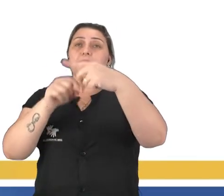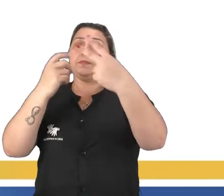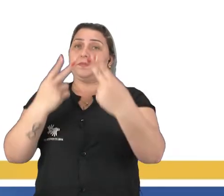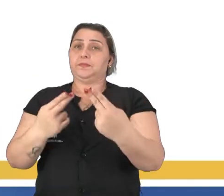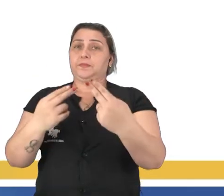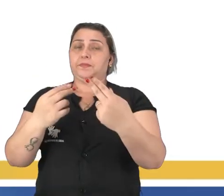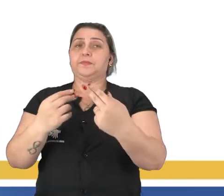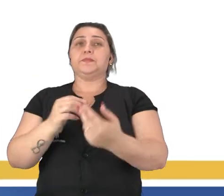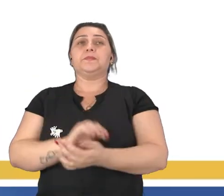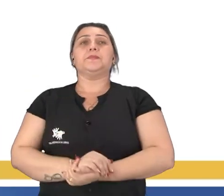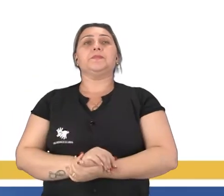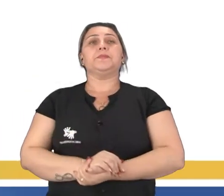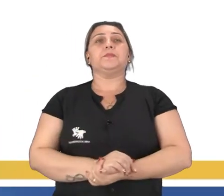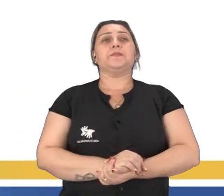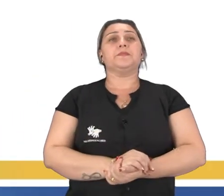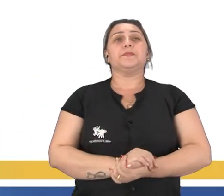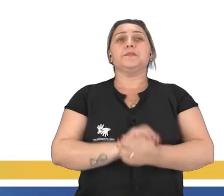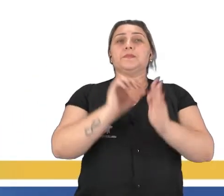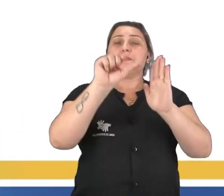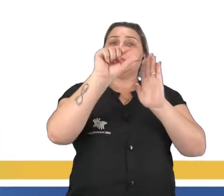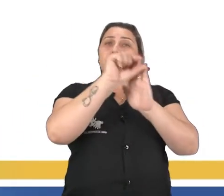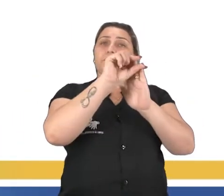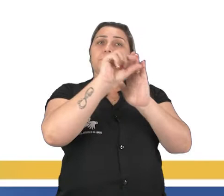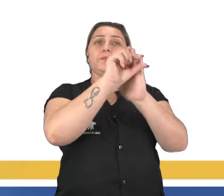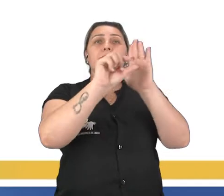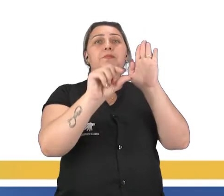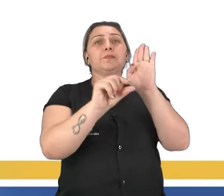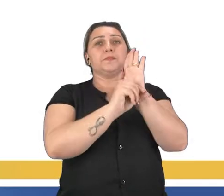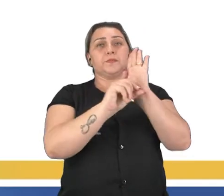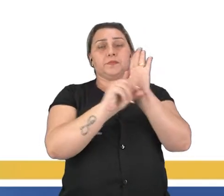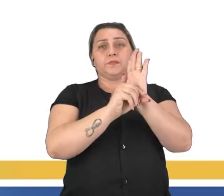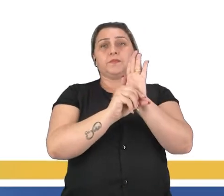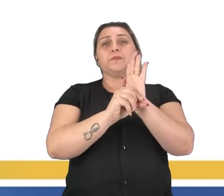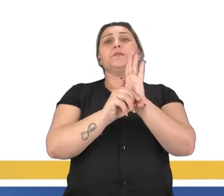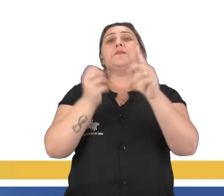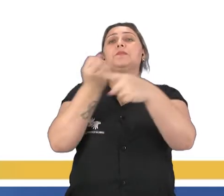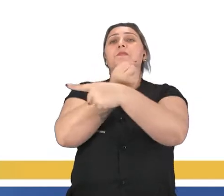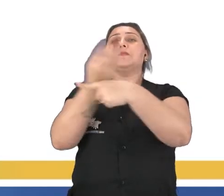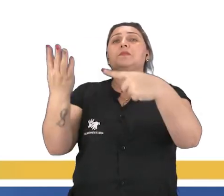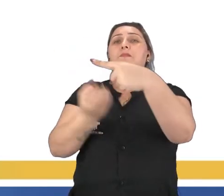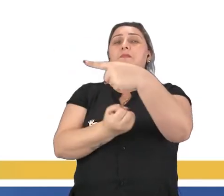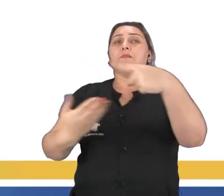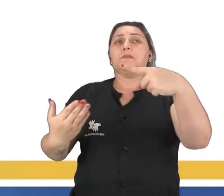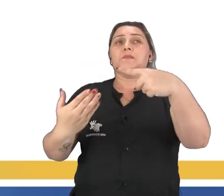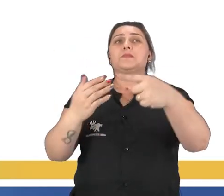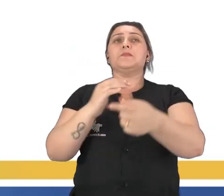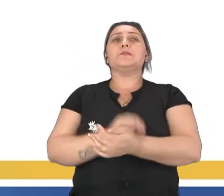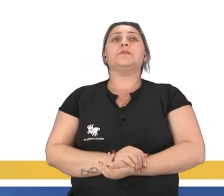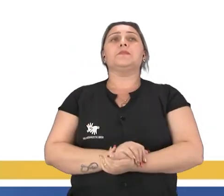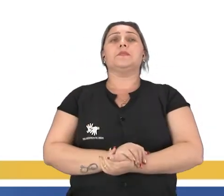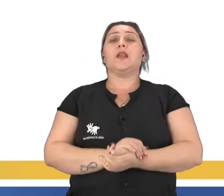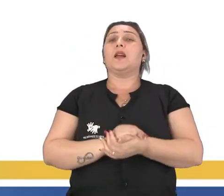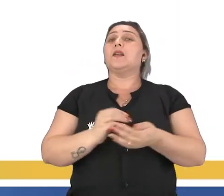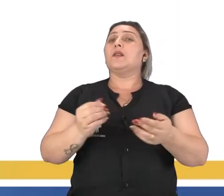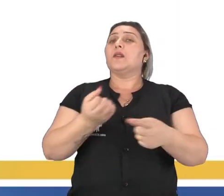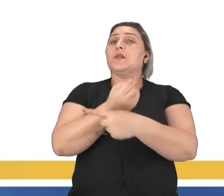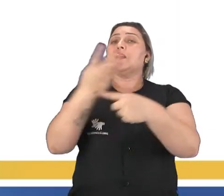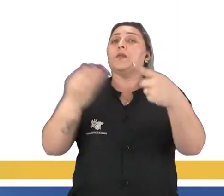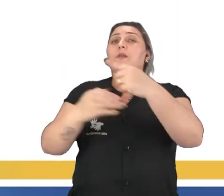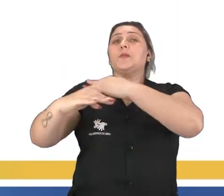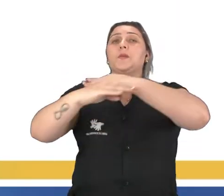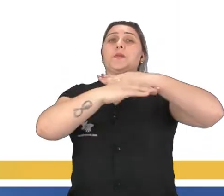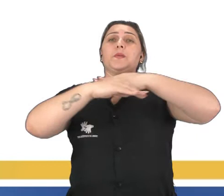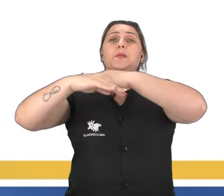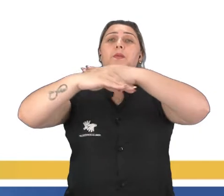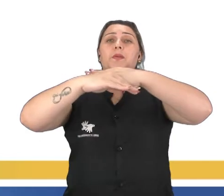partes iguais. O numerador e o denominador, portanto, são os termos de uma fração. E aí, frações